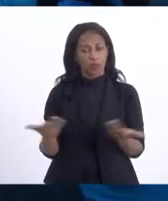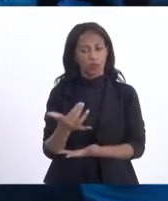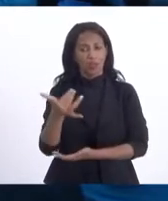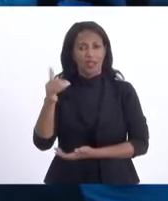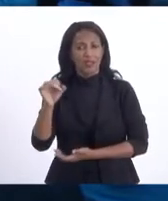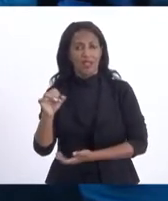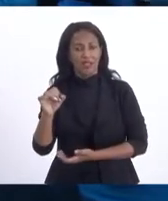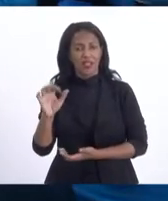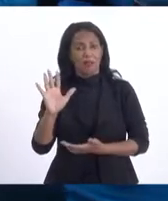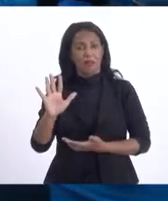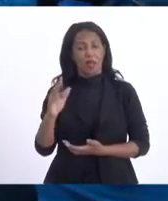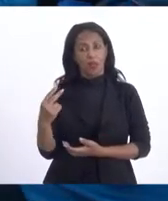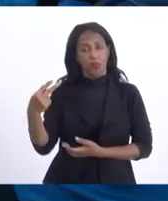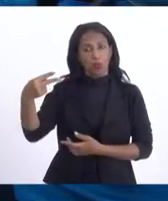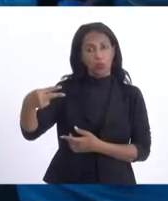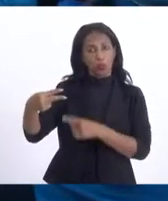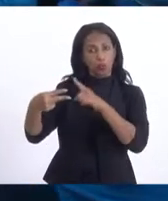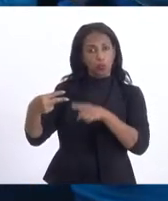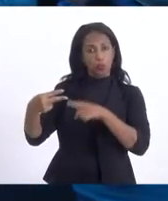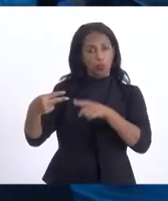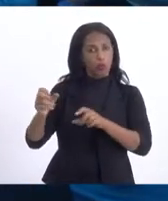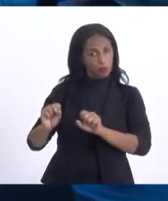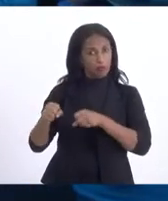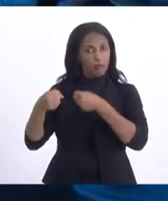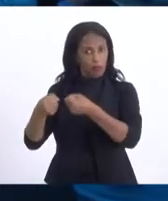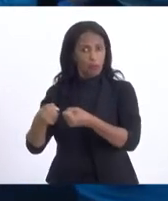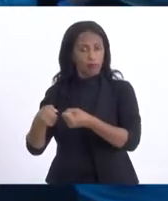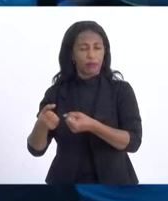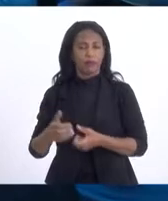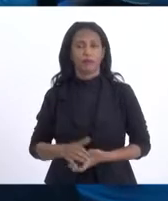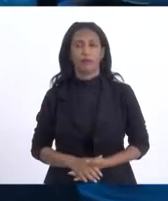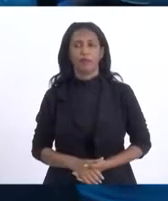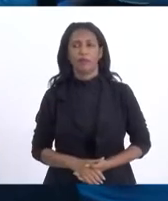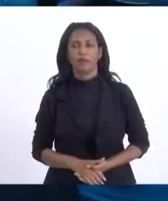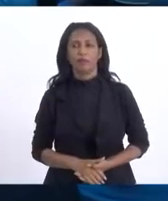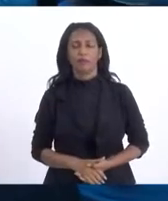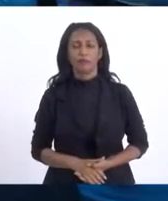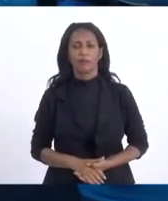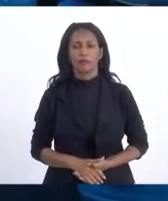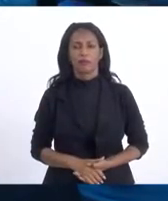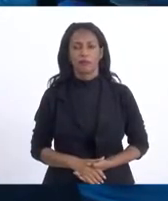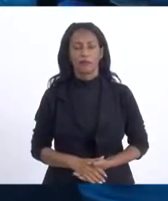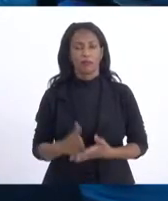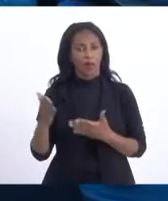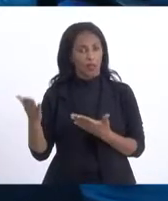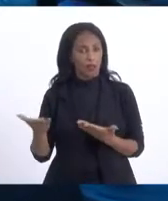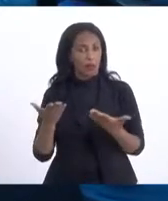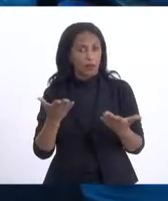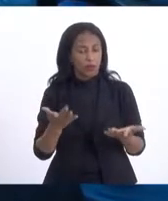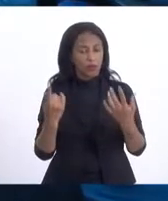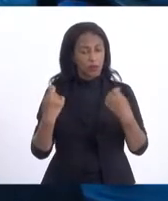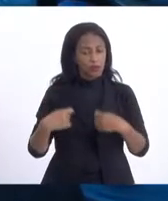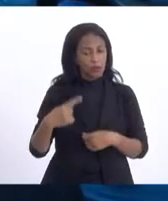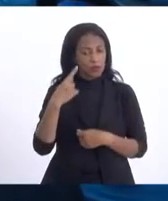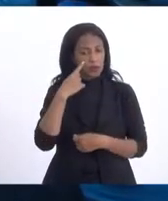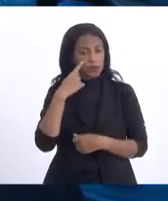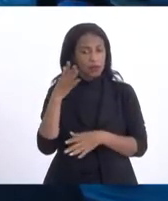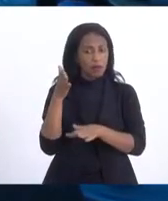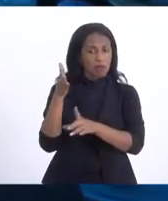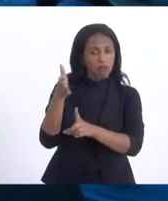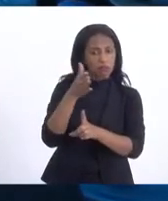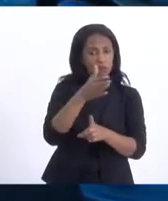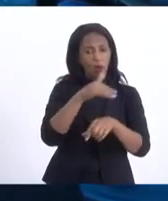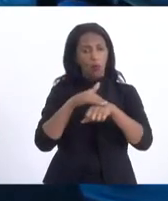duas com muito potencial, né? Então é isso, a gente precisa ouvir os setores e